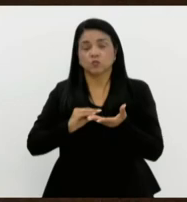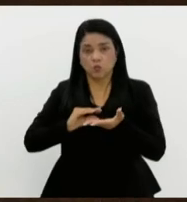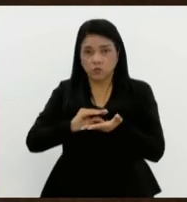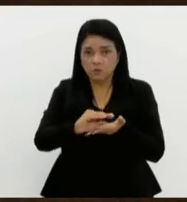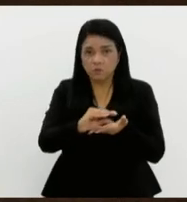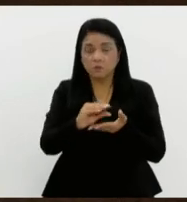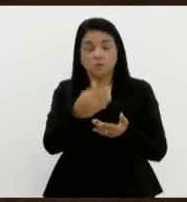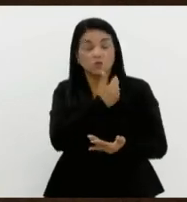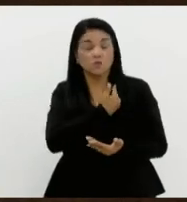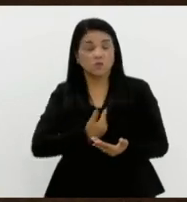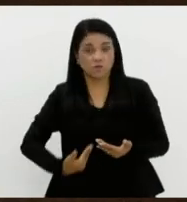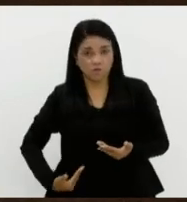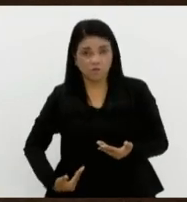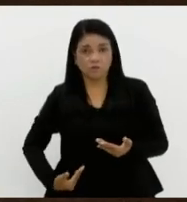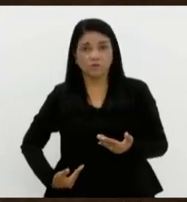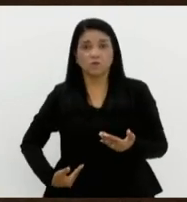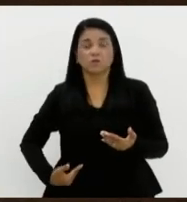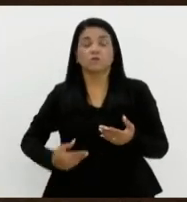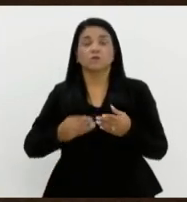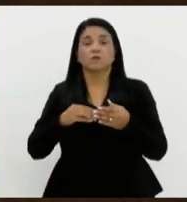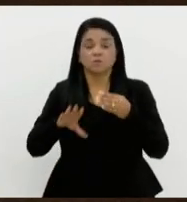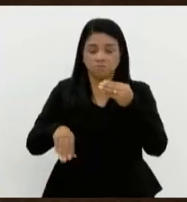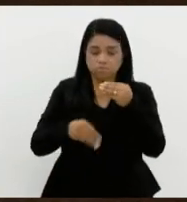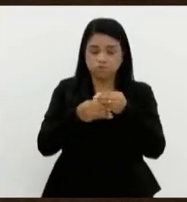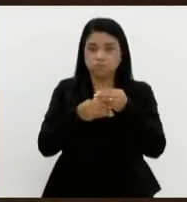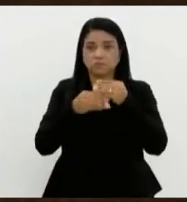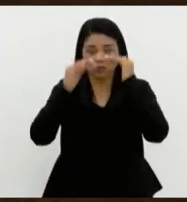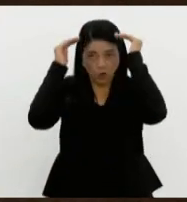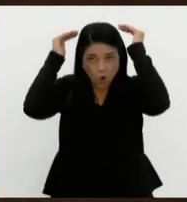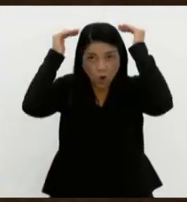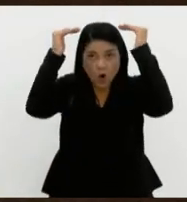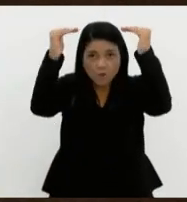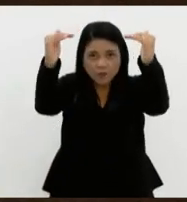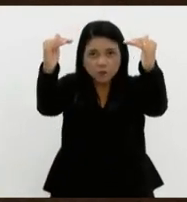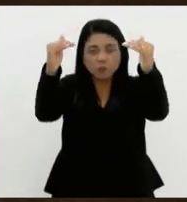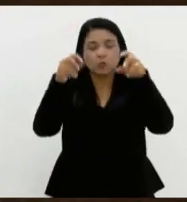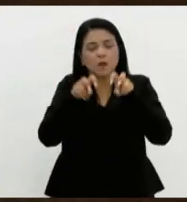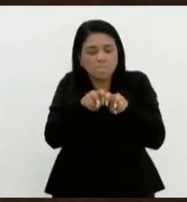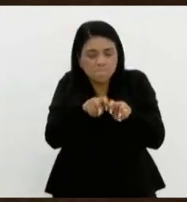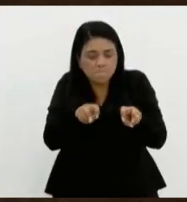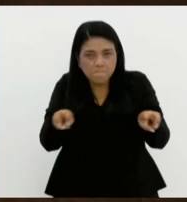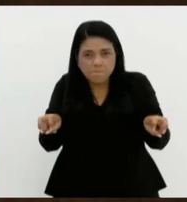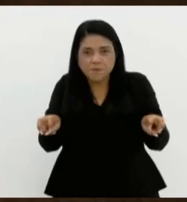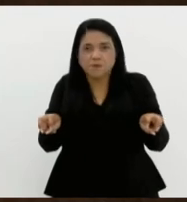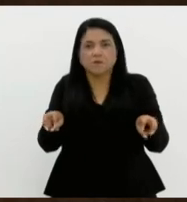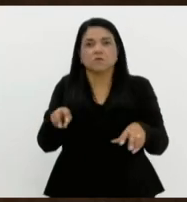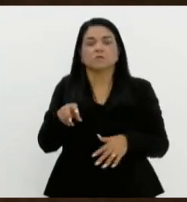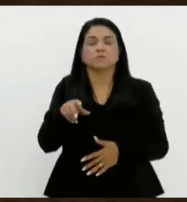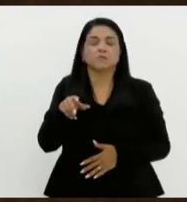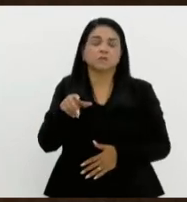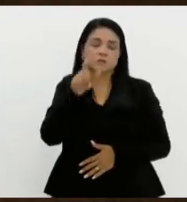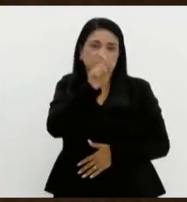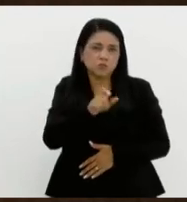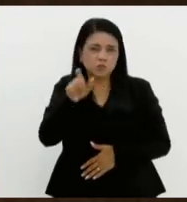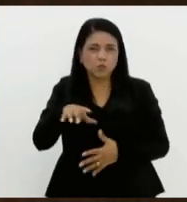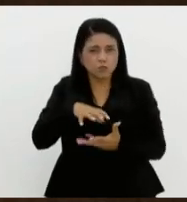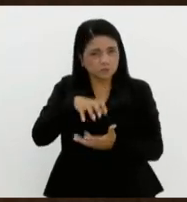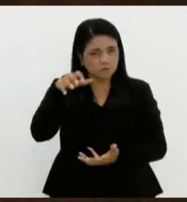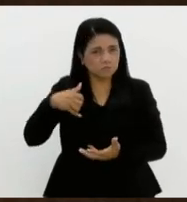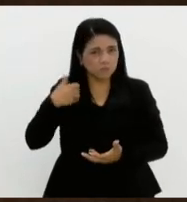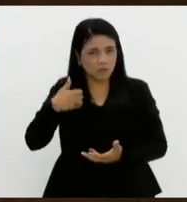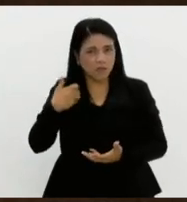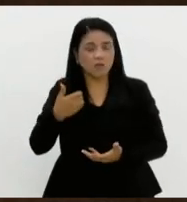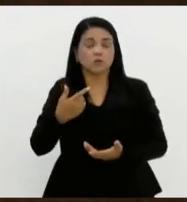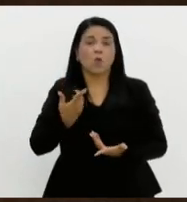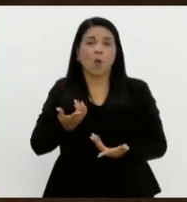Estado coloque a cobertura externa ali, assim como bancos para as pessoas mais idosas ou com